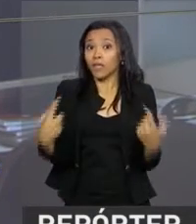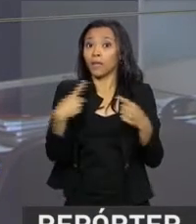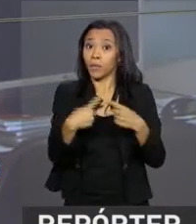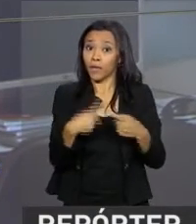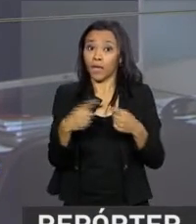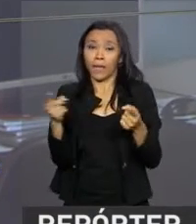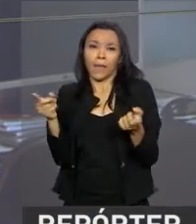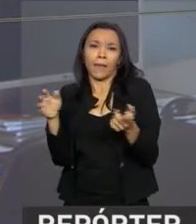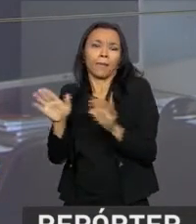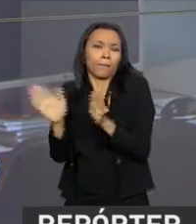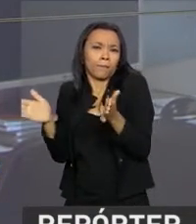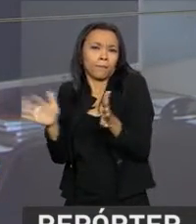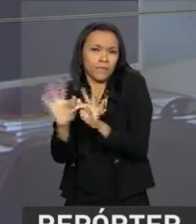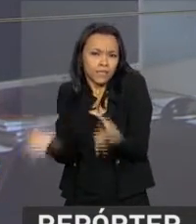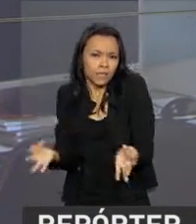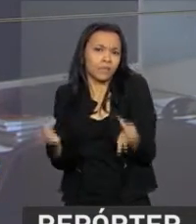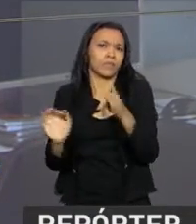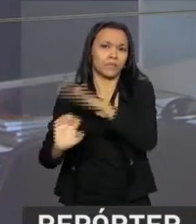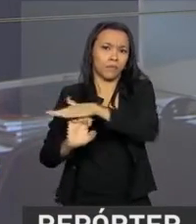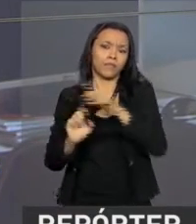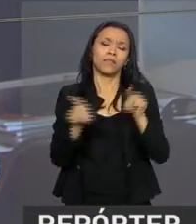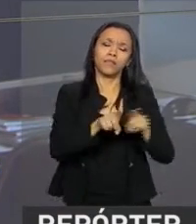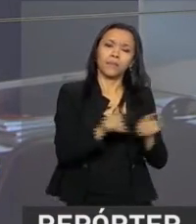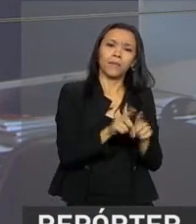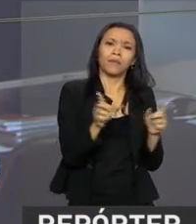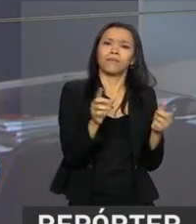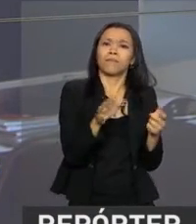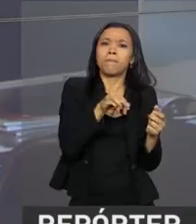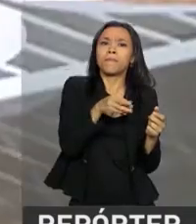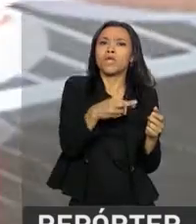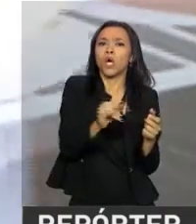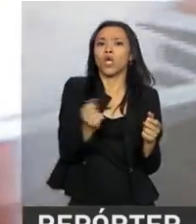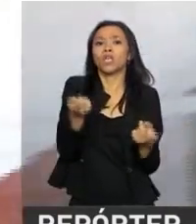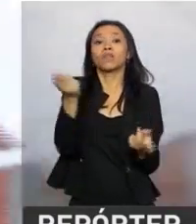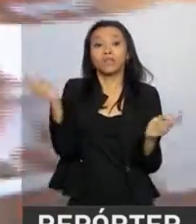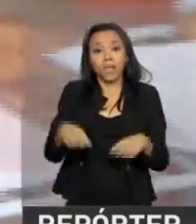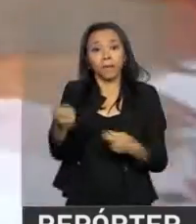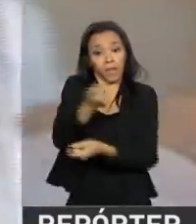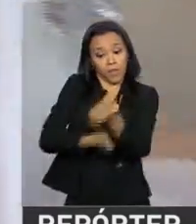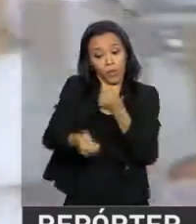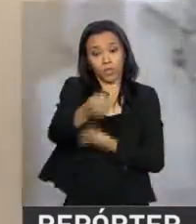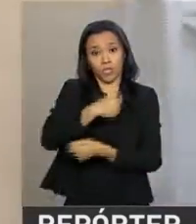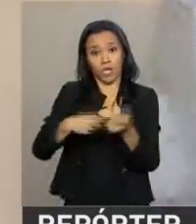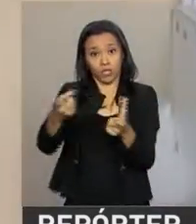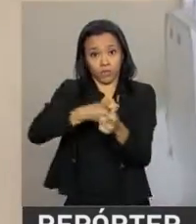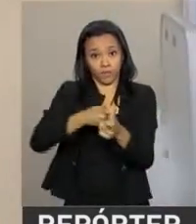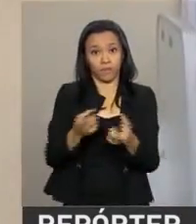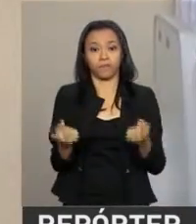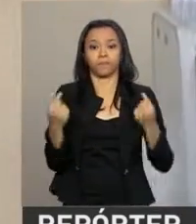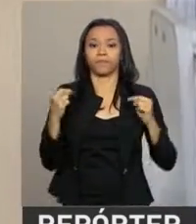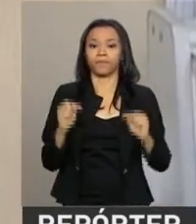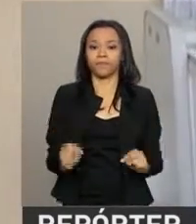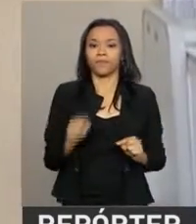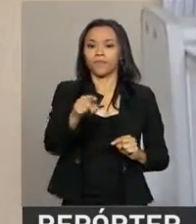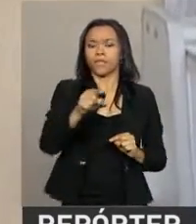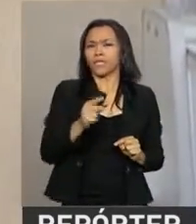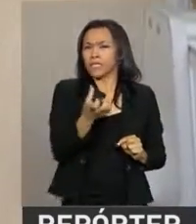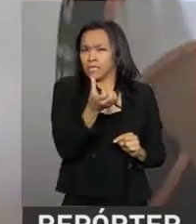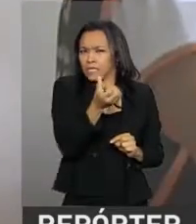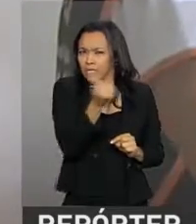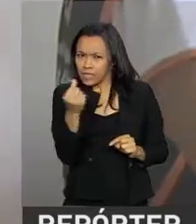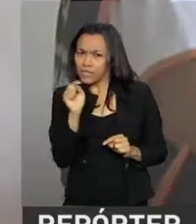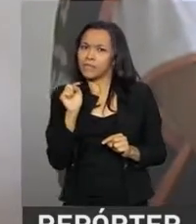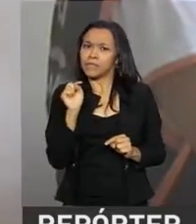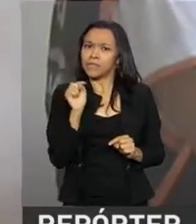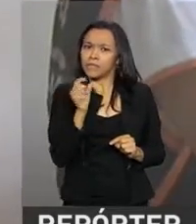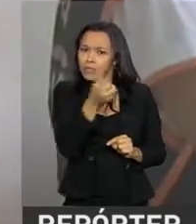empresas vão poder renegociar dívidas tributárias. 600 mil micro e pequenas empresas